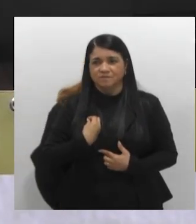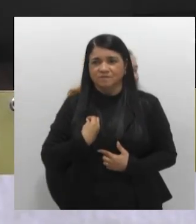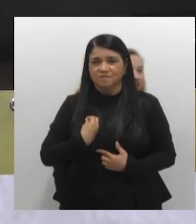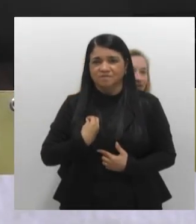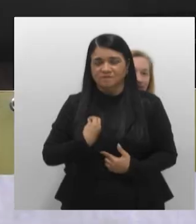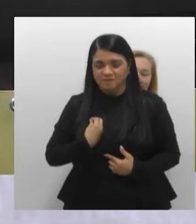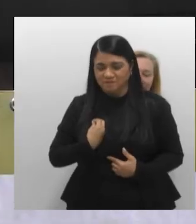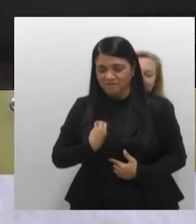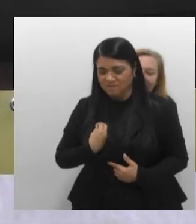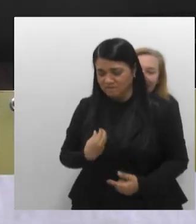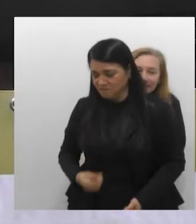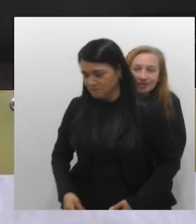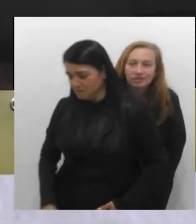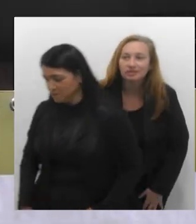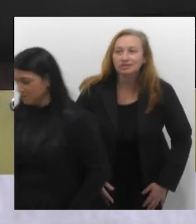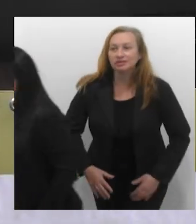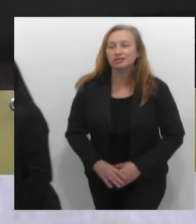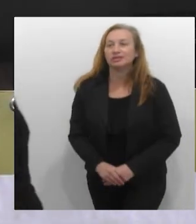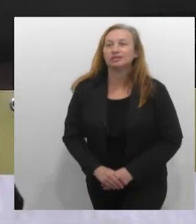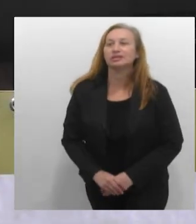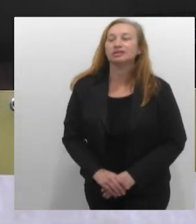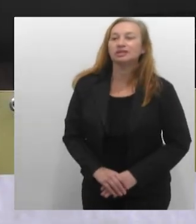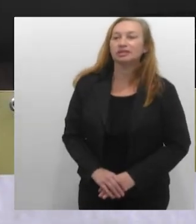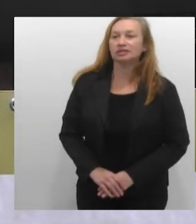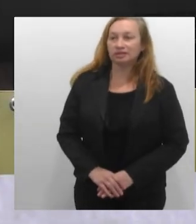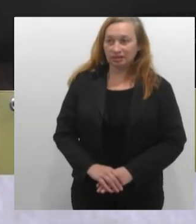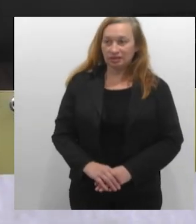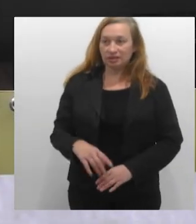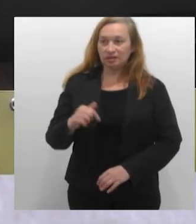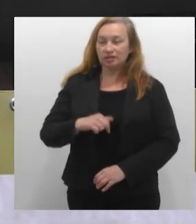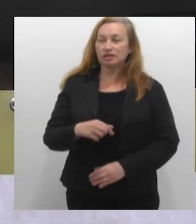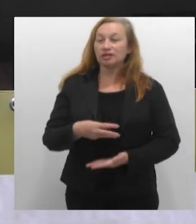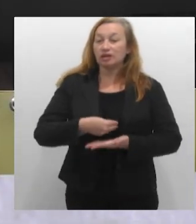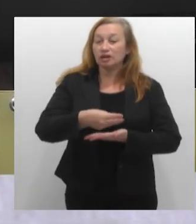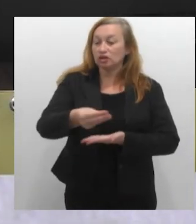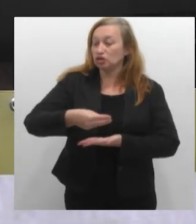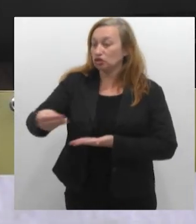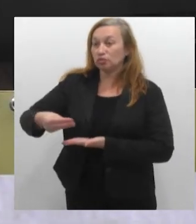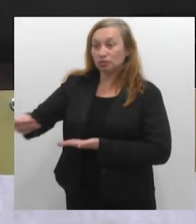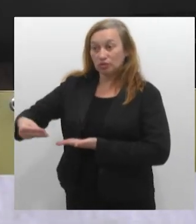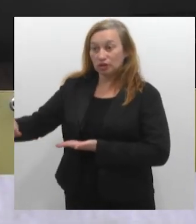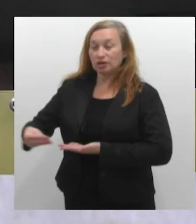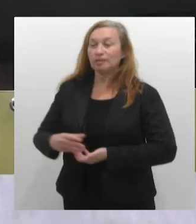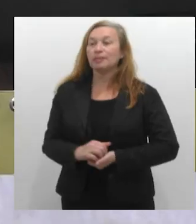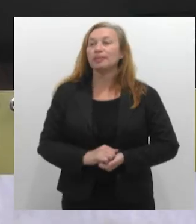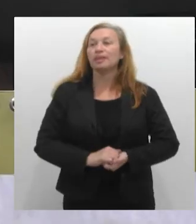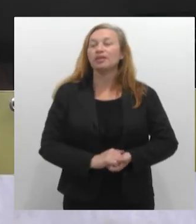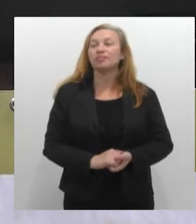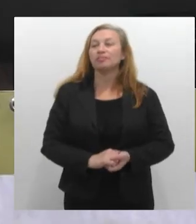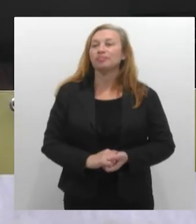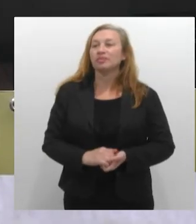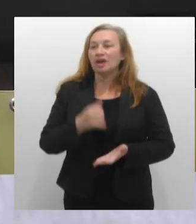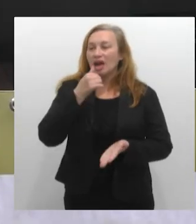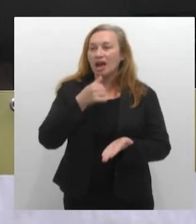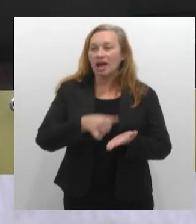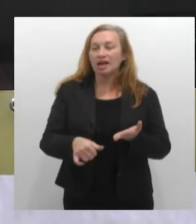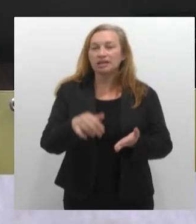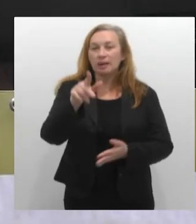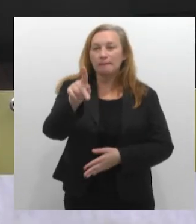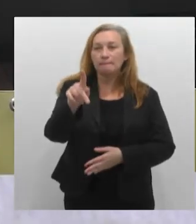Vai distribuir aqui? É isso? Nós vamos distribuir a carta